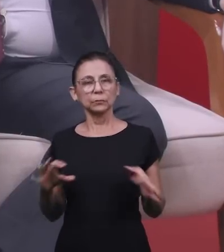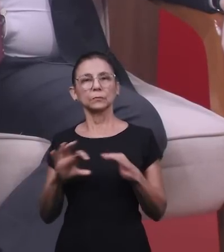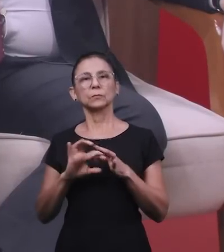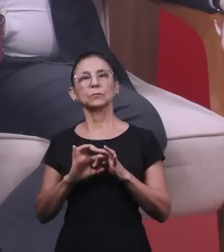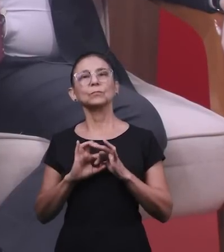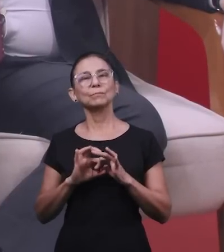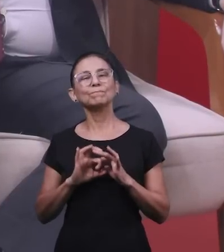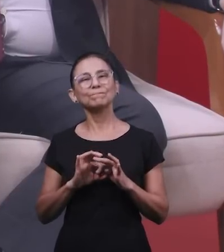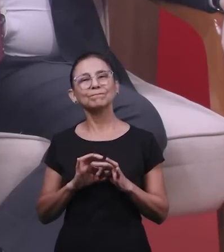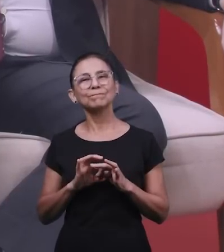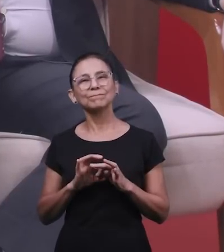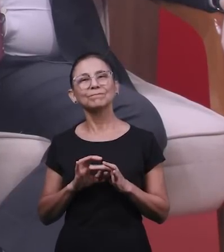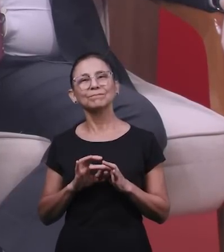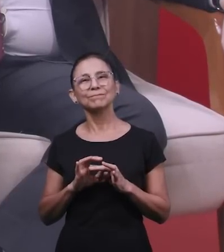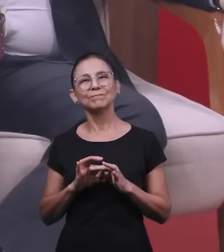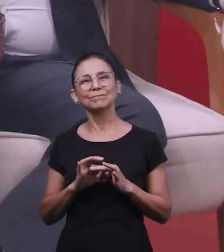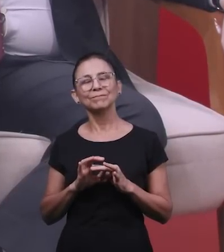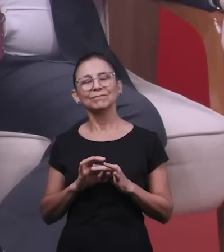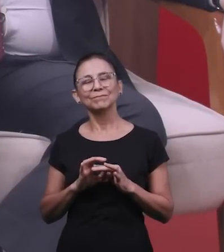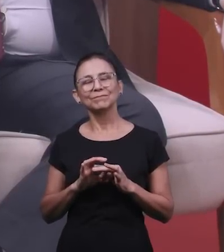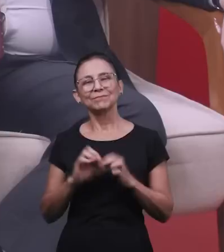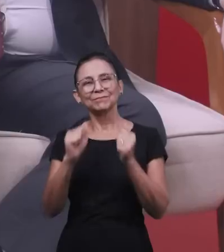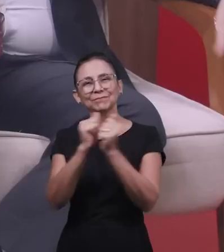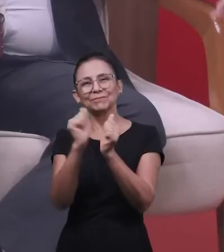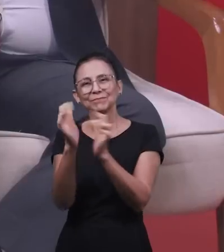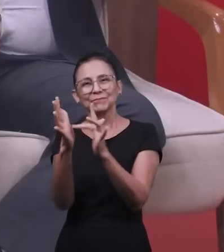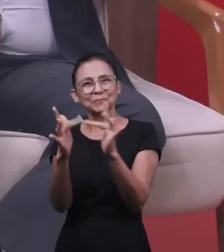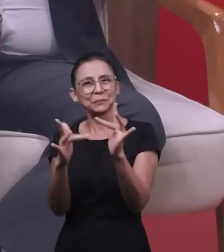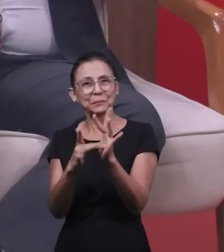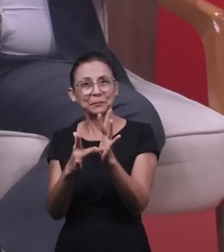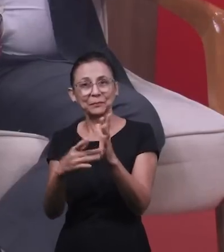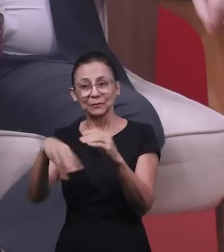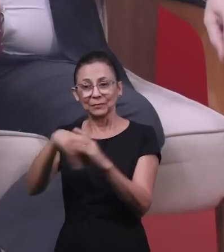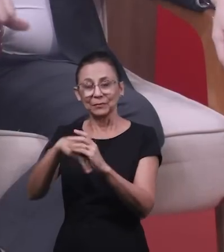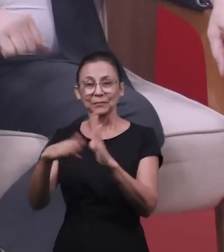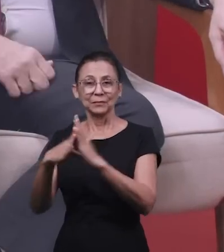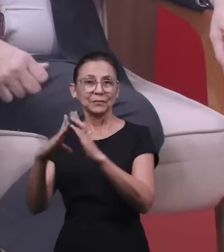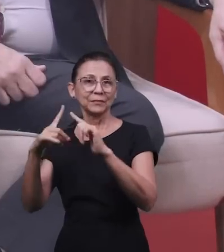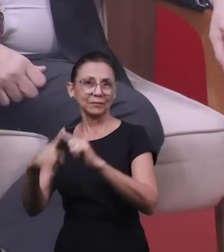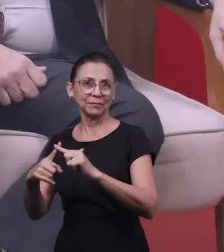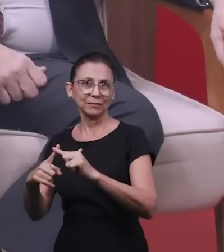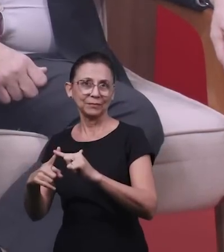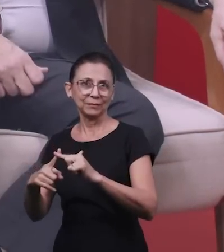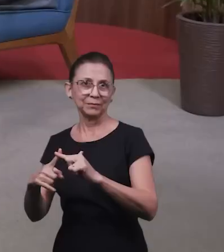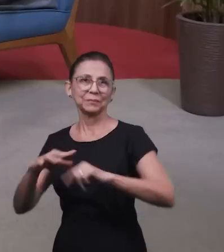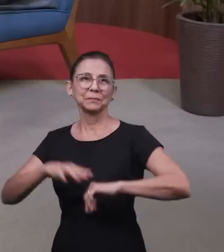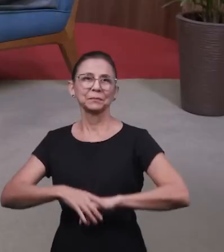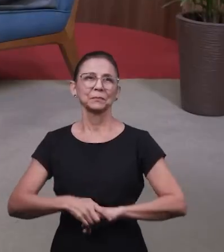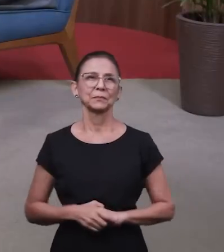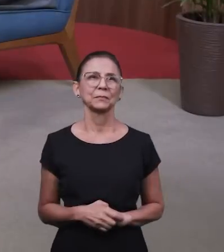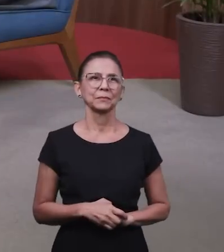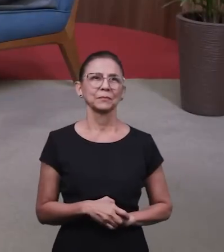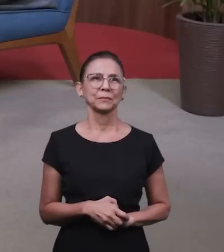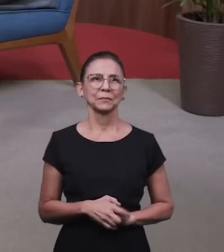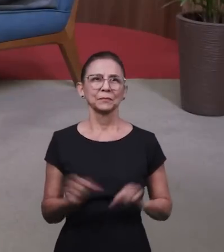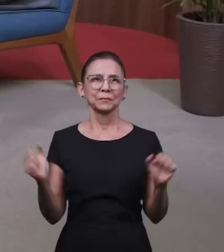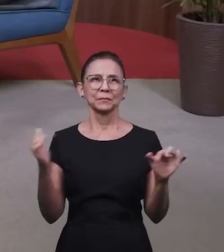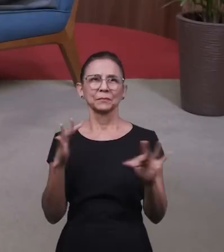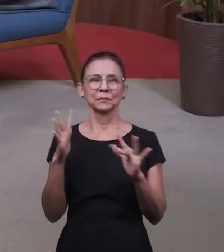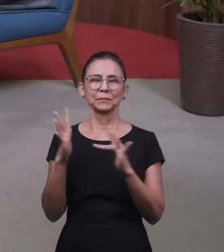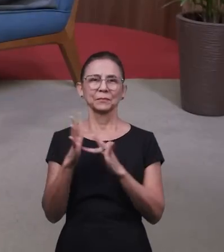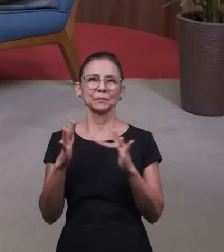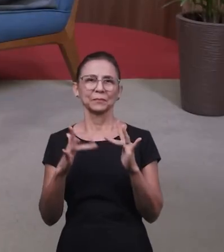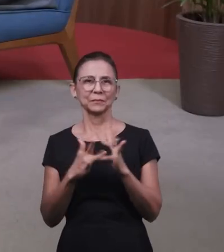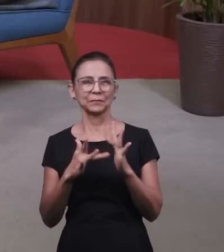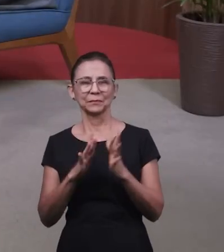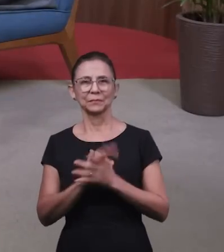na comunhão do aprisco, né? Do corpo, Do né? corpo. Da igreja também. Glória a Jesus. Se nós formos falar